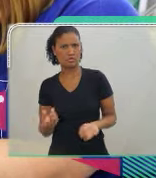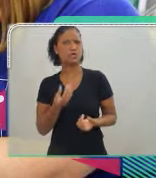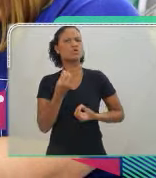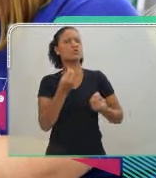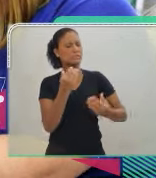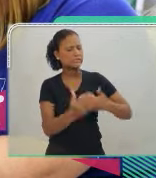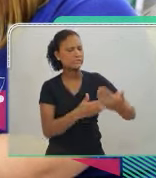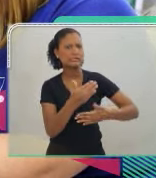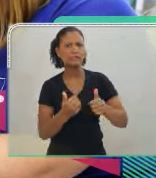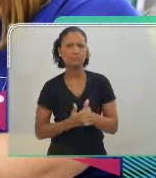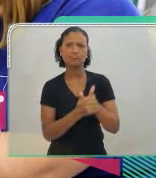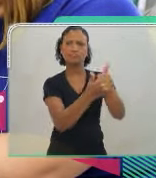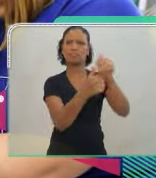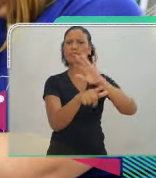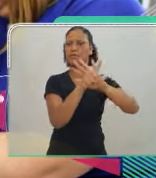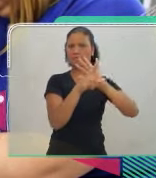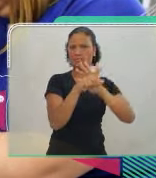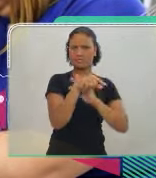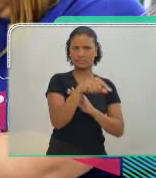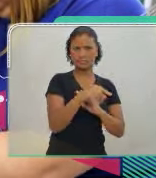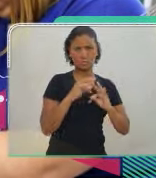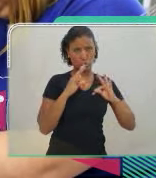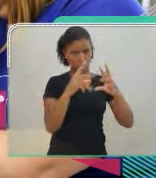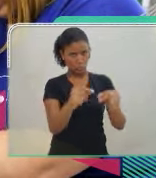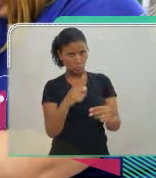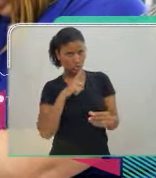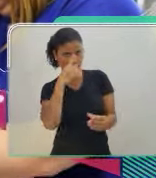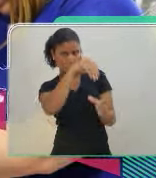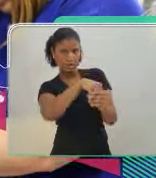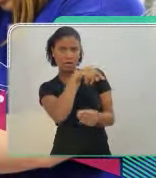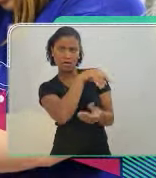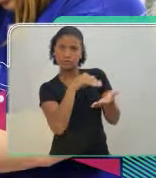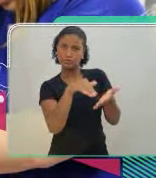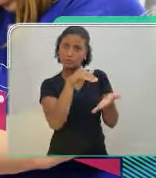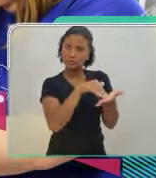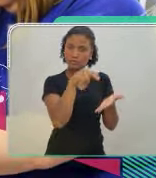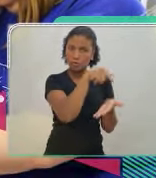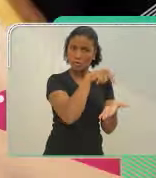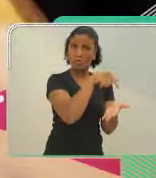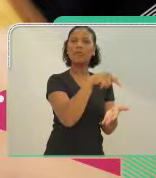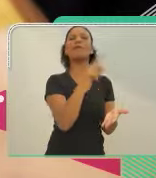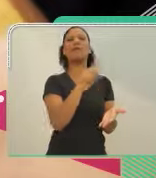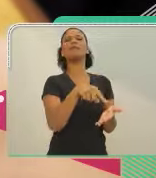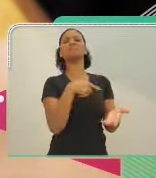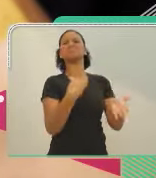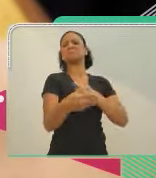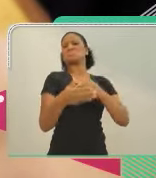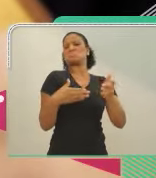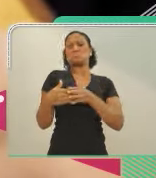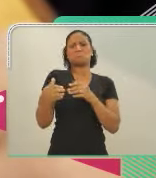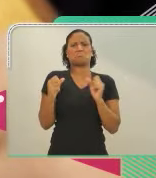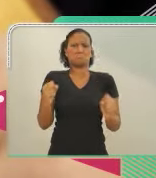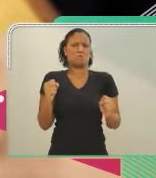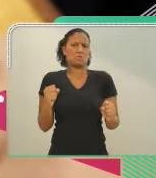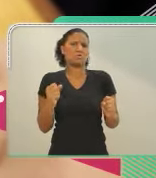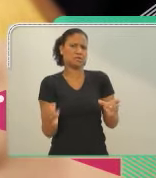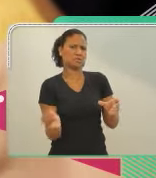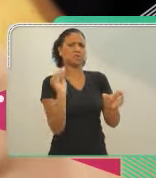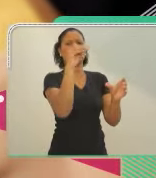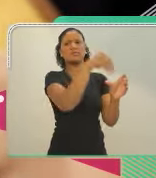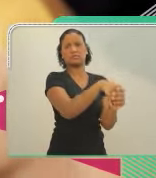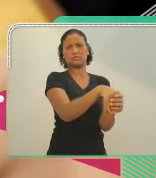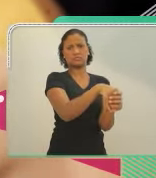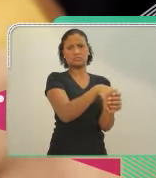como trabalhar com o chefe, como seguir normas, leis, tudo o que existe dentro de um